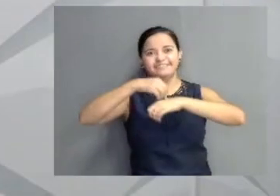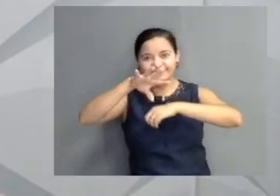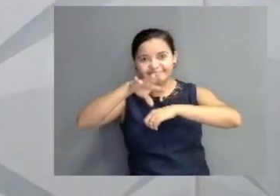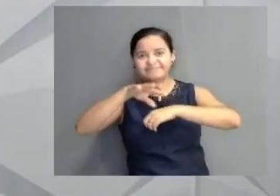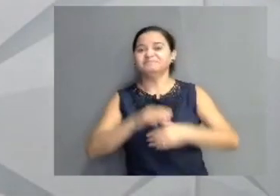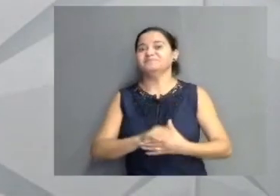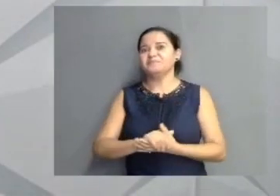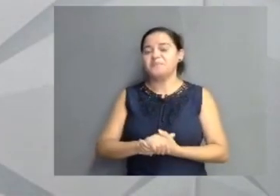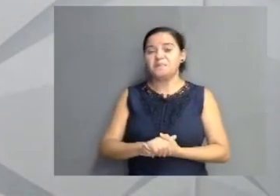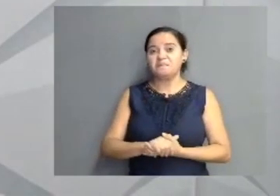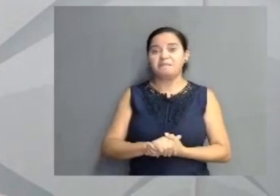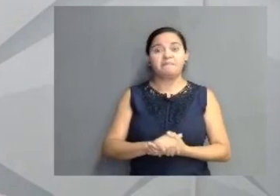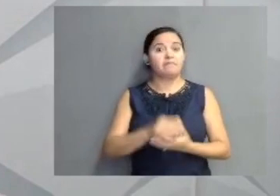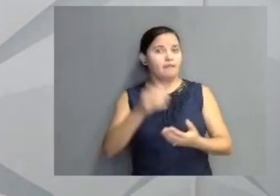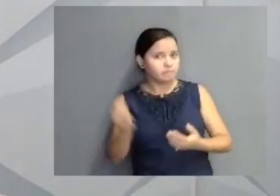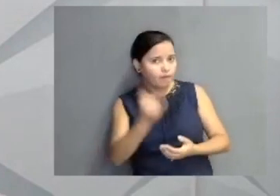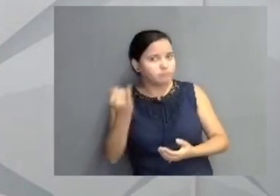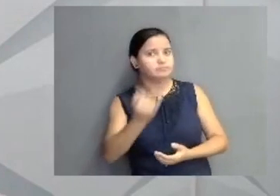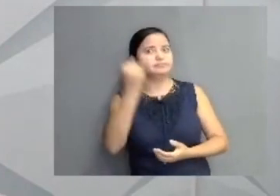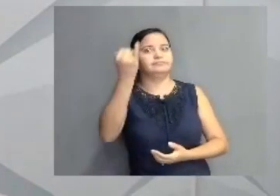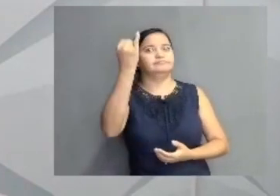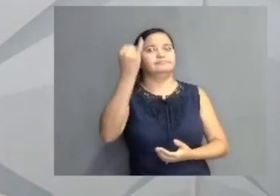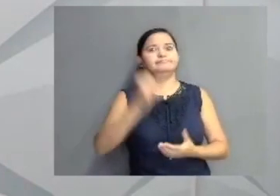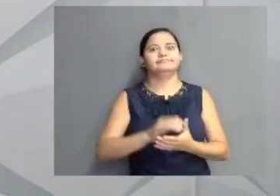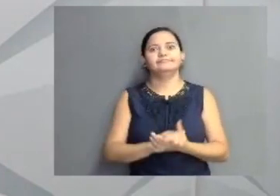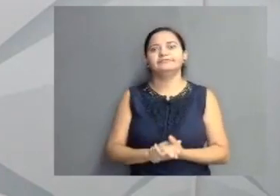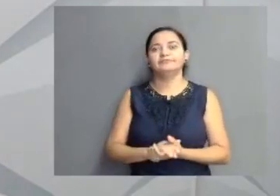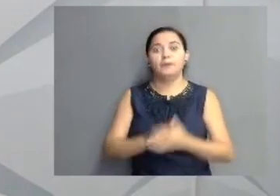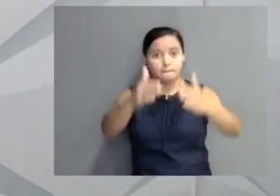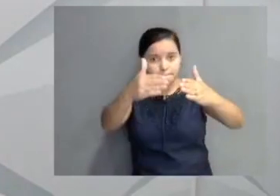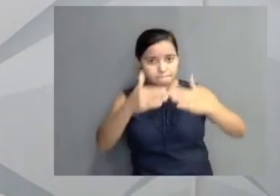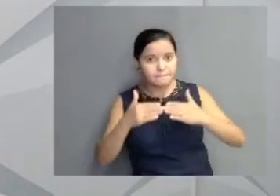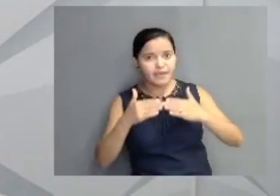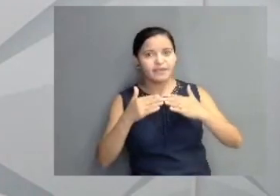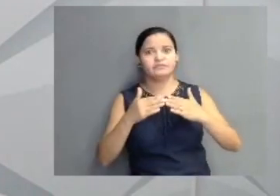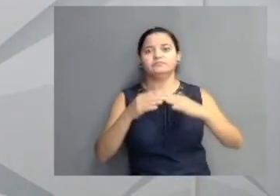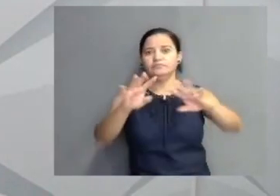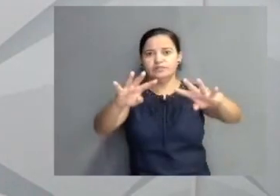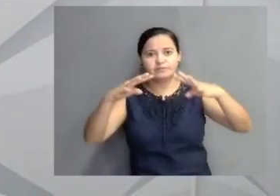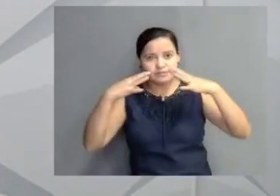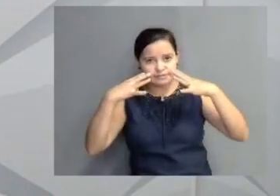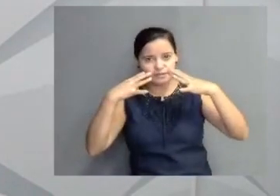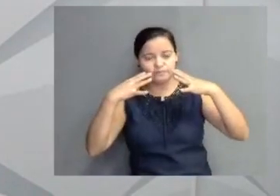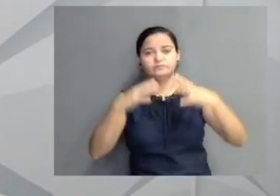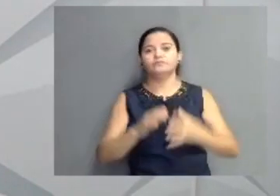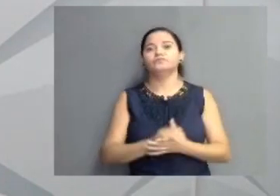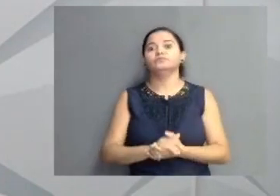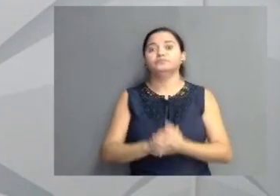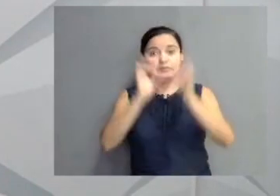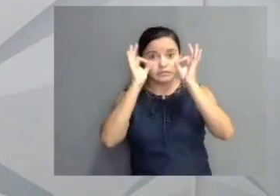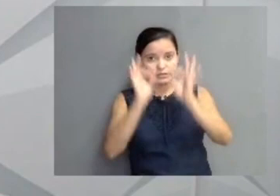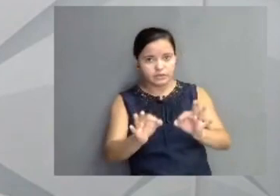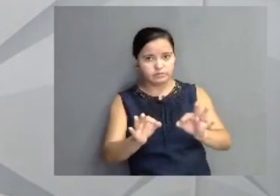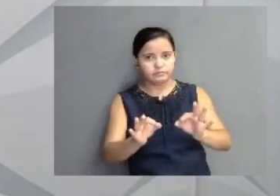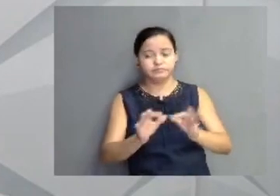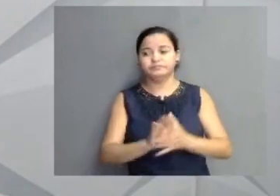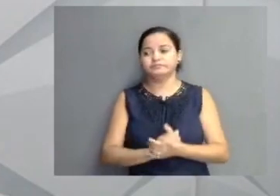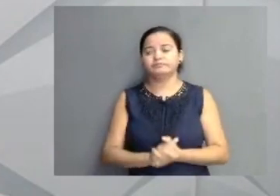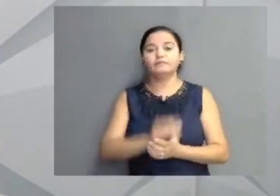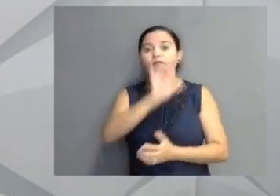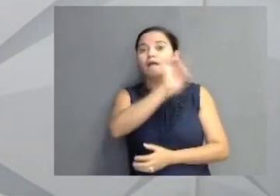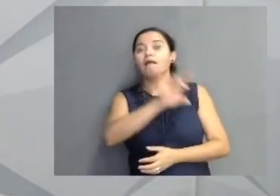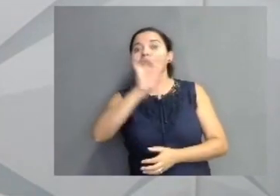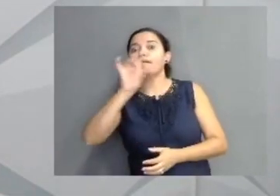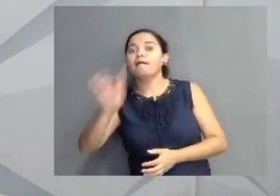só, essa é uma dica muito importante e que eu peço que você preste bastante atenção, tá certo? Porque,